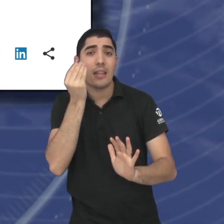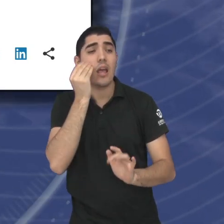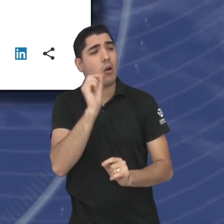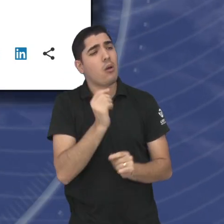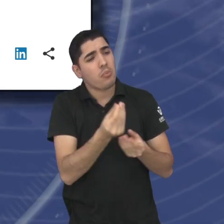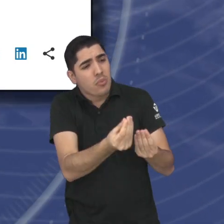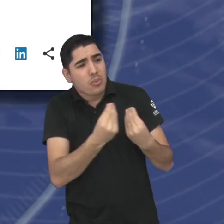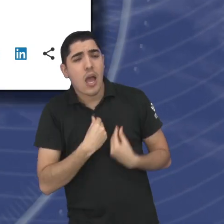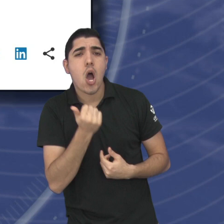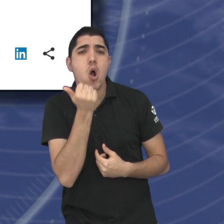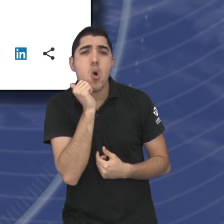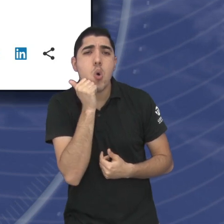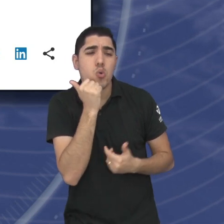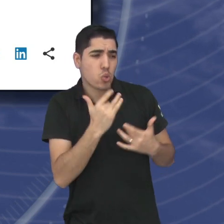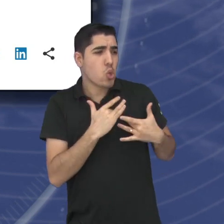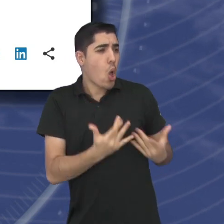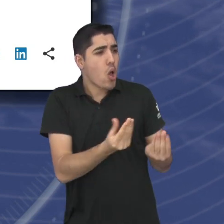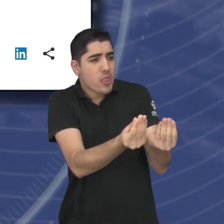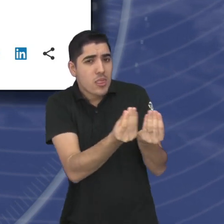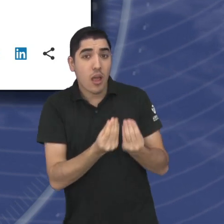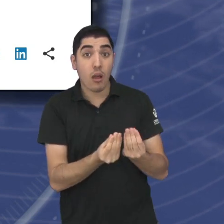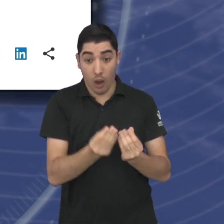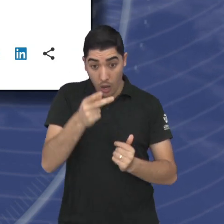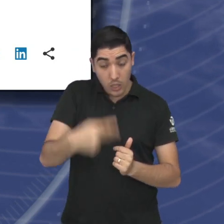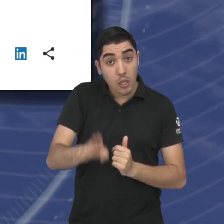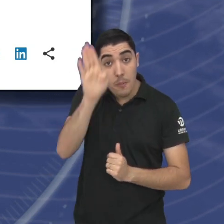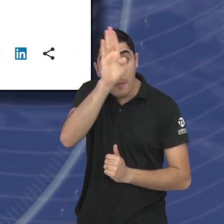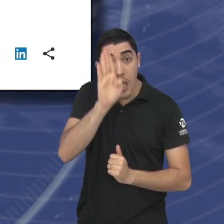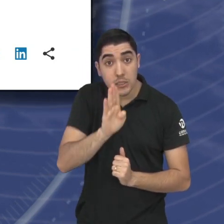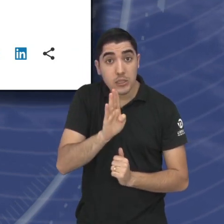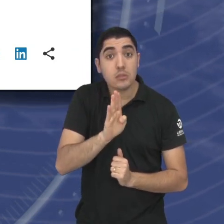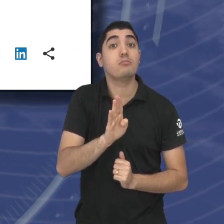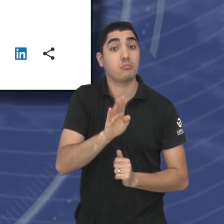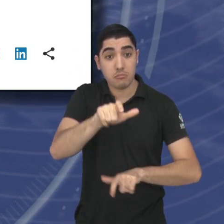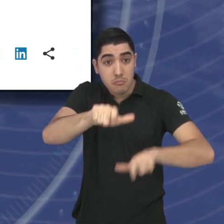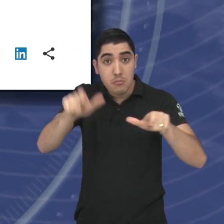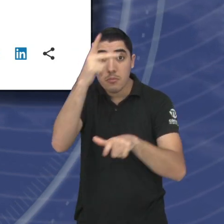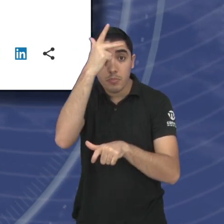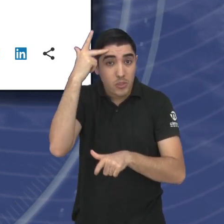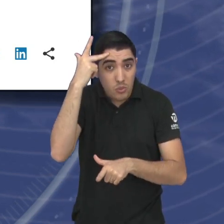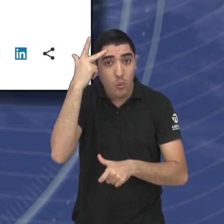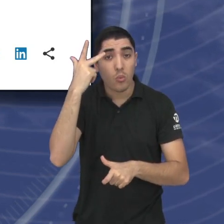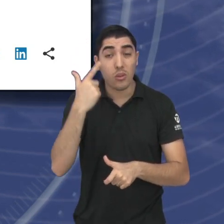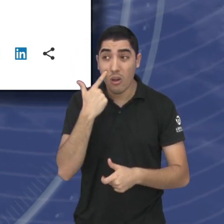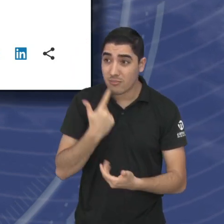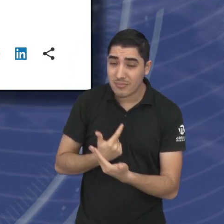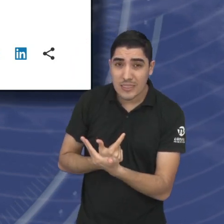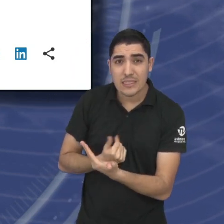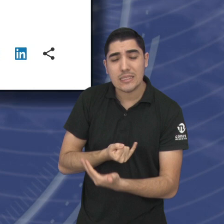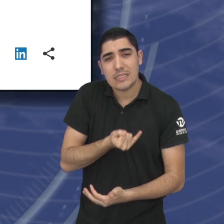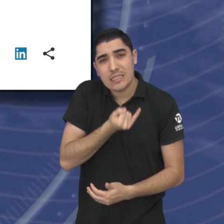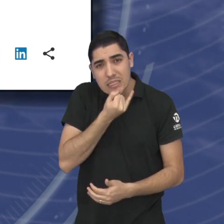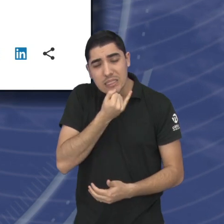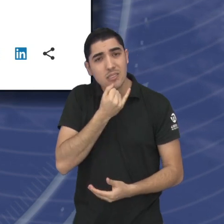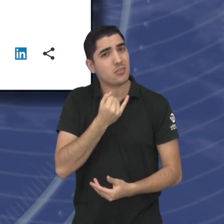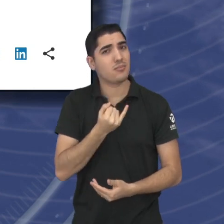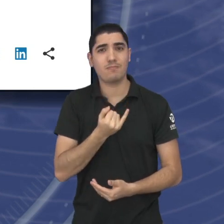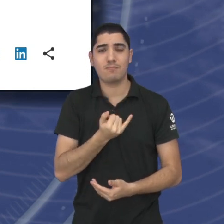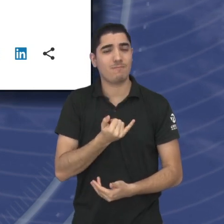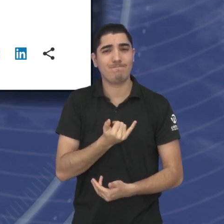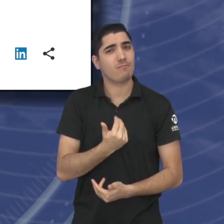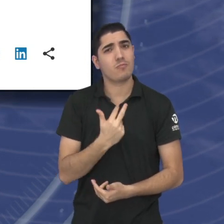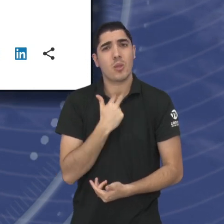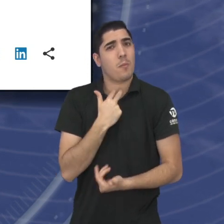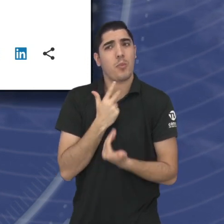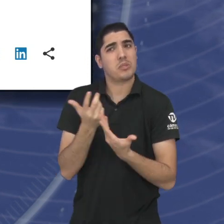né? É um flagrante de famílias brasileiras contra a fome. Realidade triste, né? Que é inadmissível. Eu